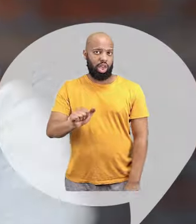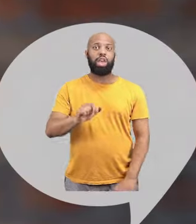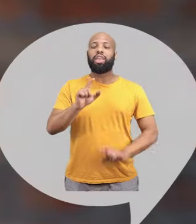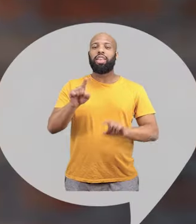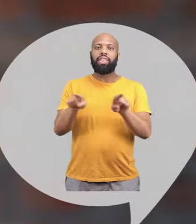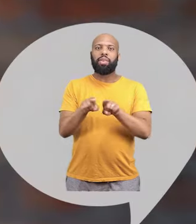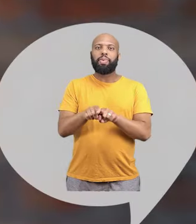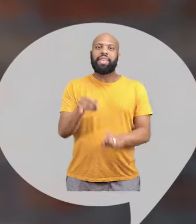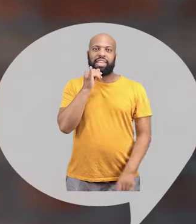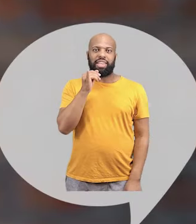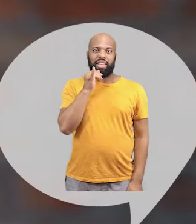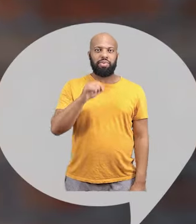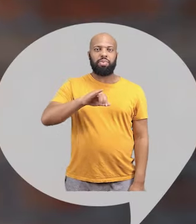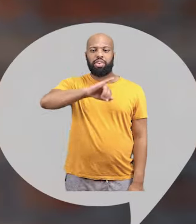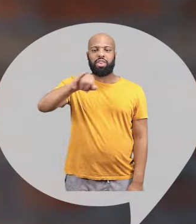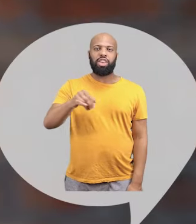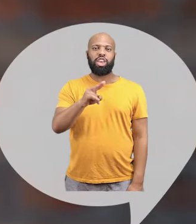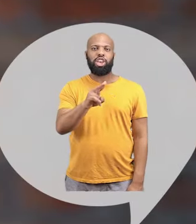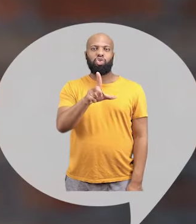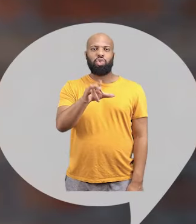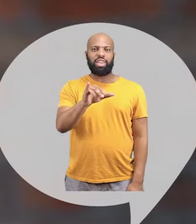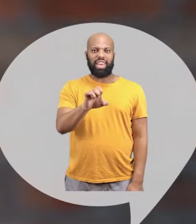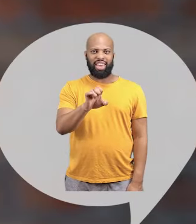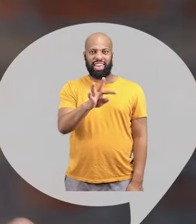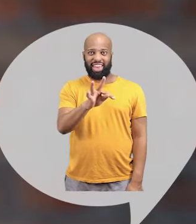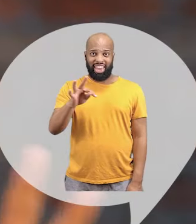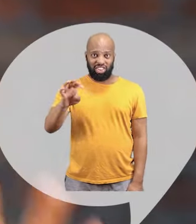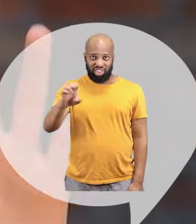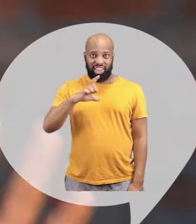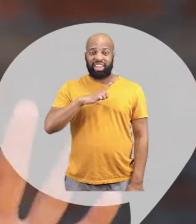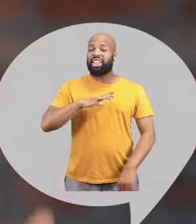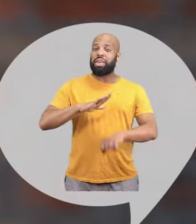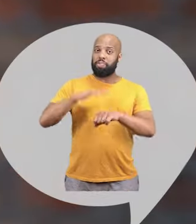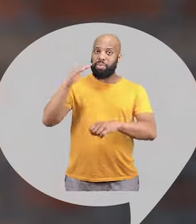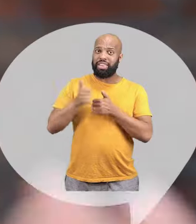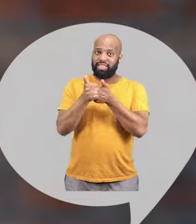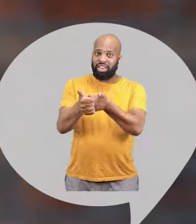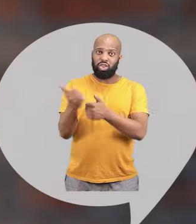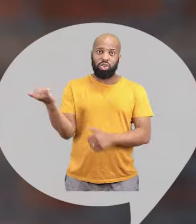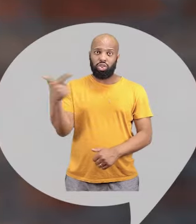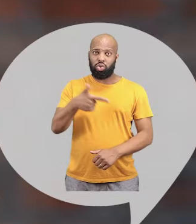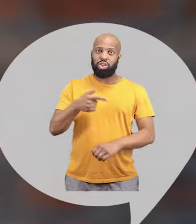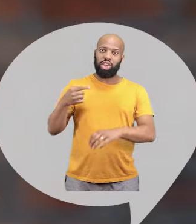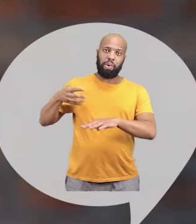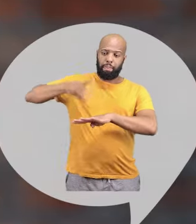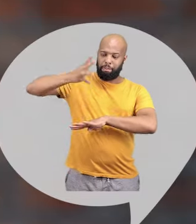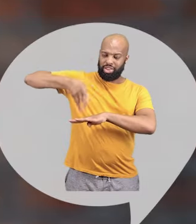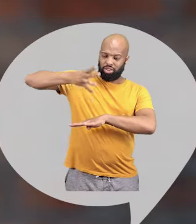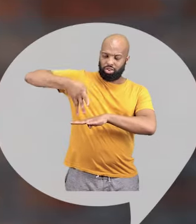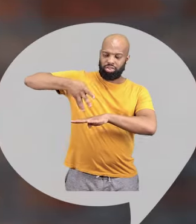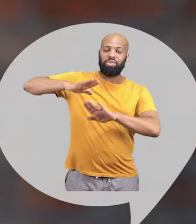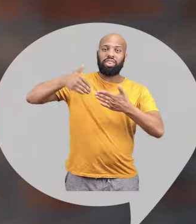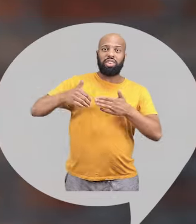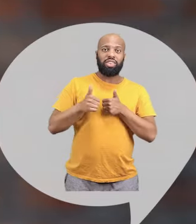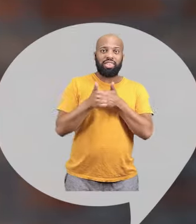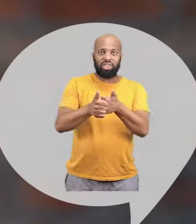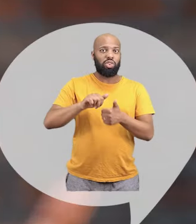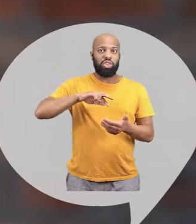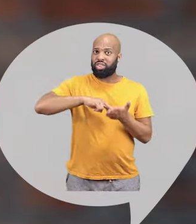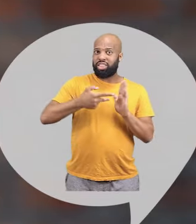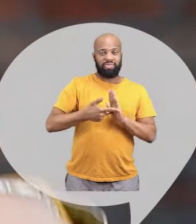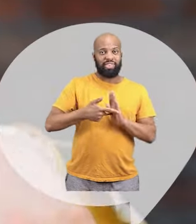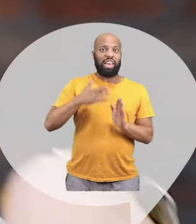o maior exemplo é que a Juliet tem mais seguidores que os Beatles é isso sabe isso não quer dizer seguidor não quer